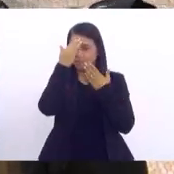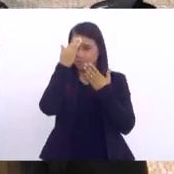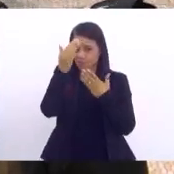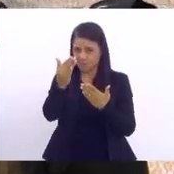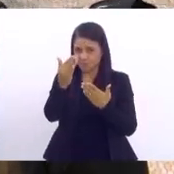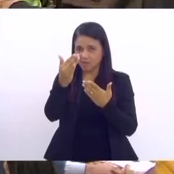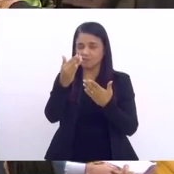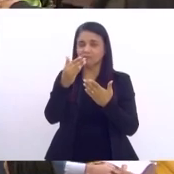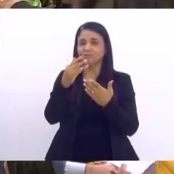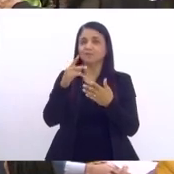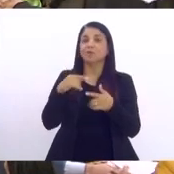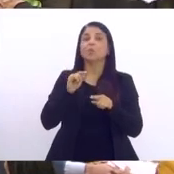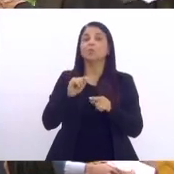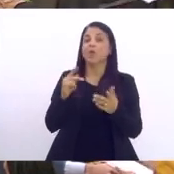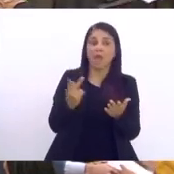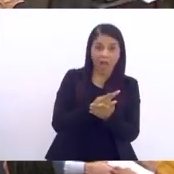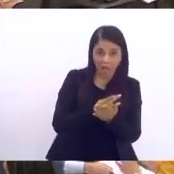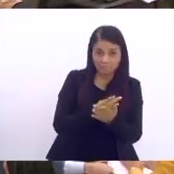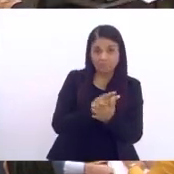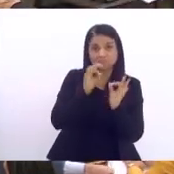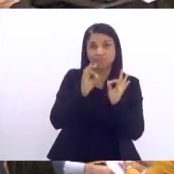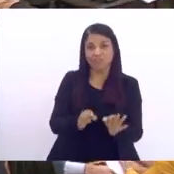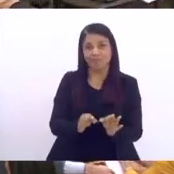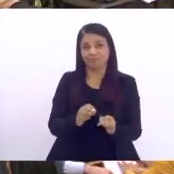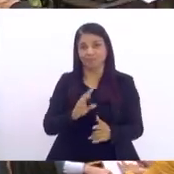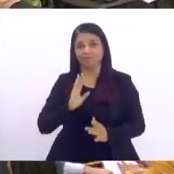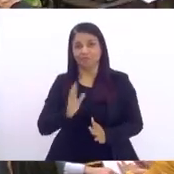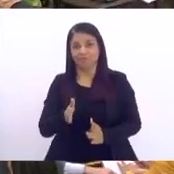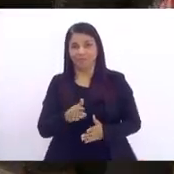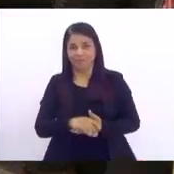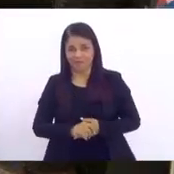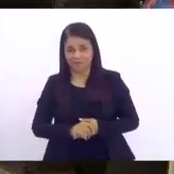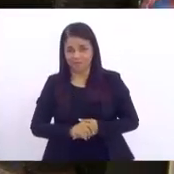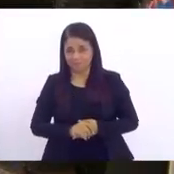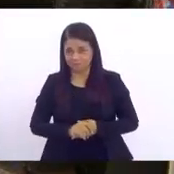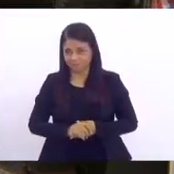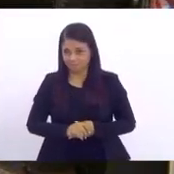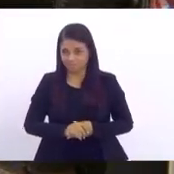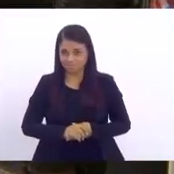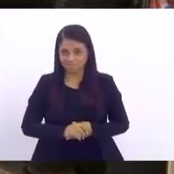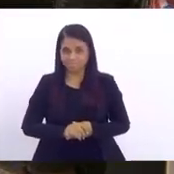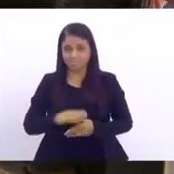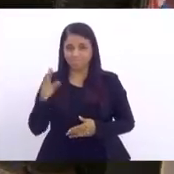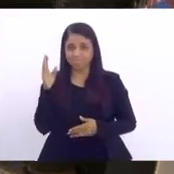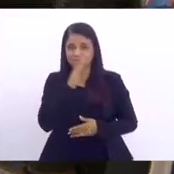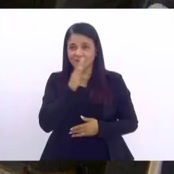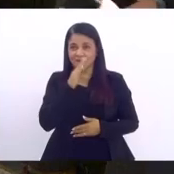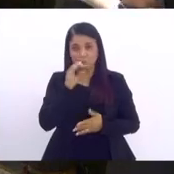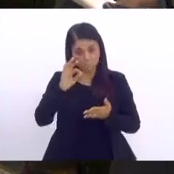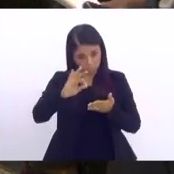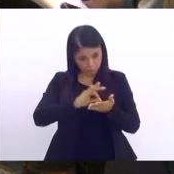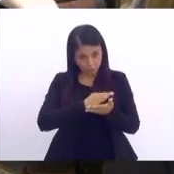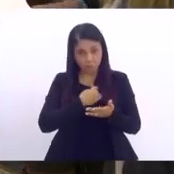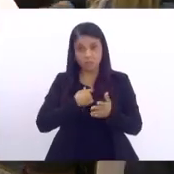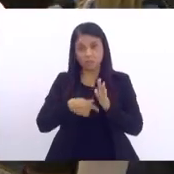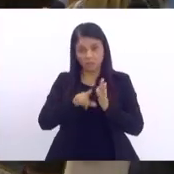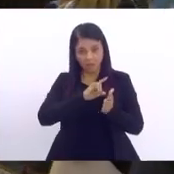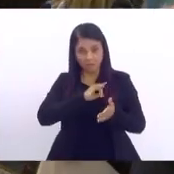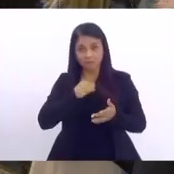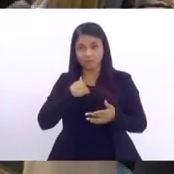nossa missão. Presidente, bem rápido. Não, eu tinha me inscrito, mas eu deixei os deputados irem passando à minha